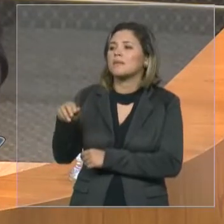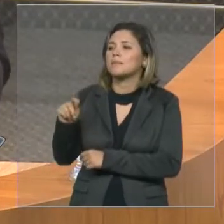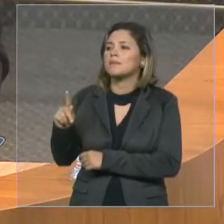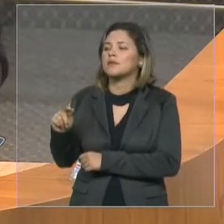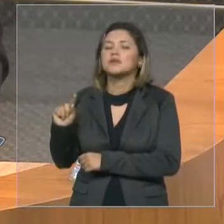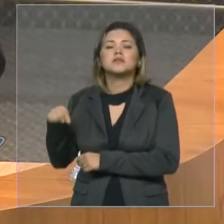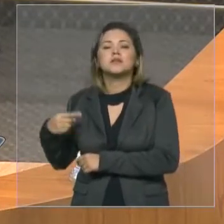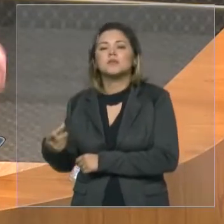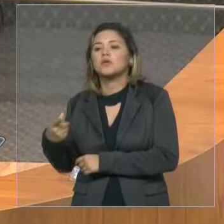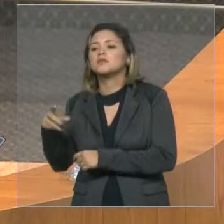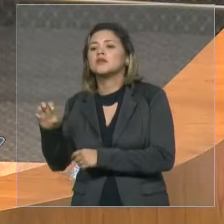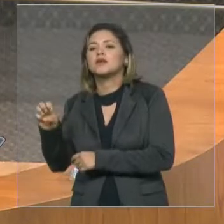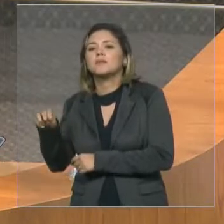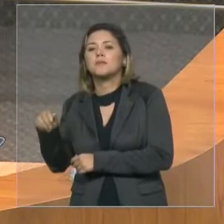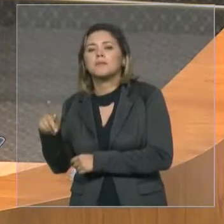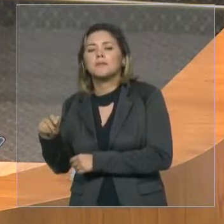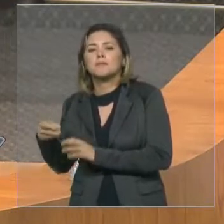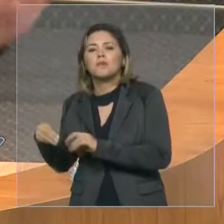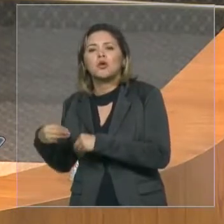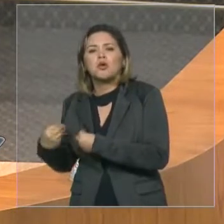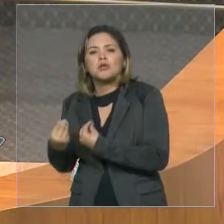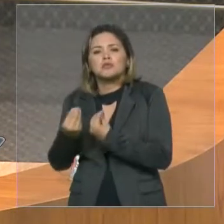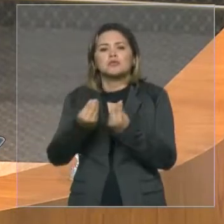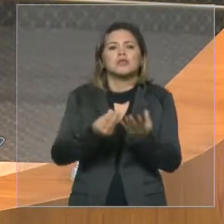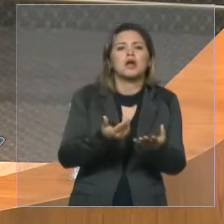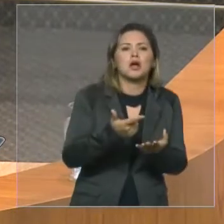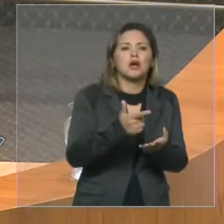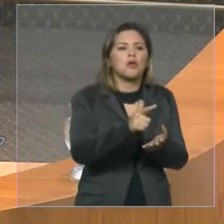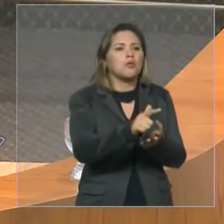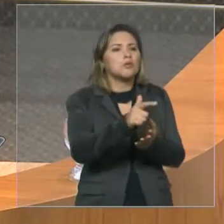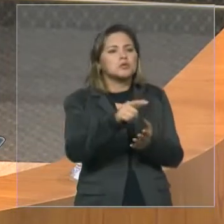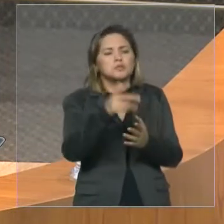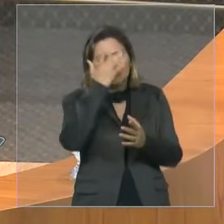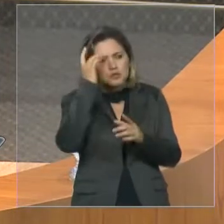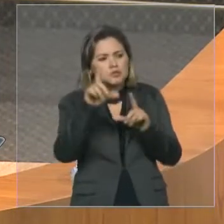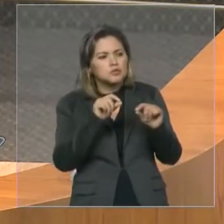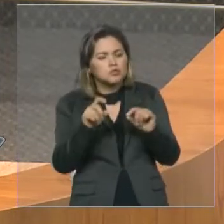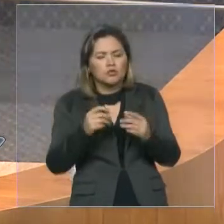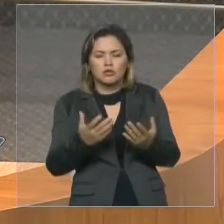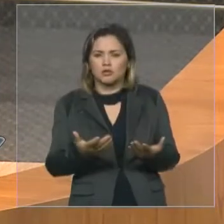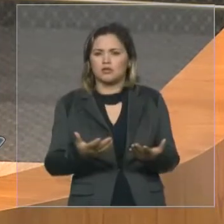Também indiscriminadamente, não diz matrícula, não diz nada. Está aqui.